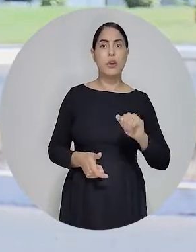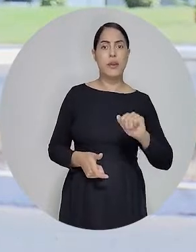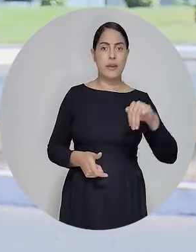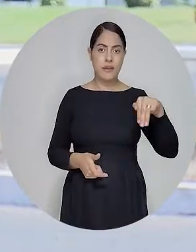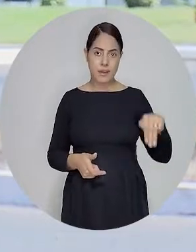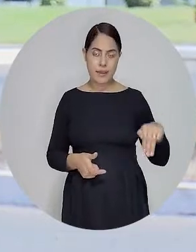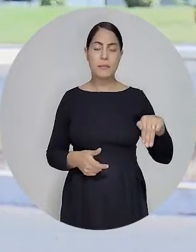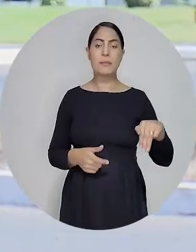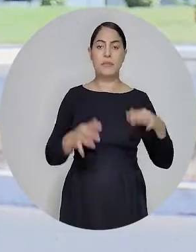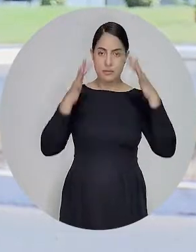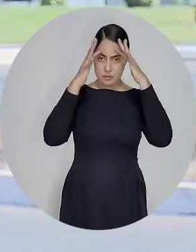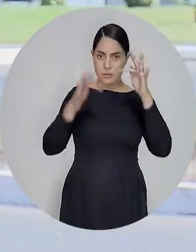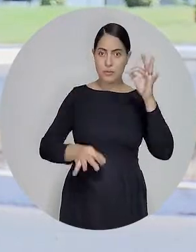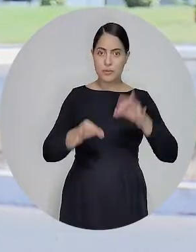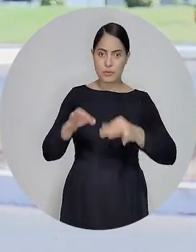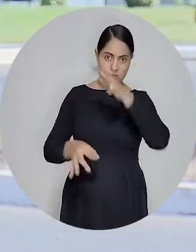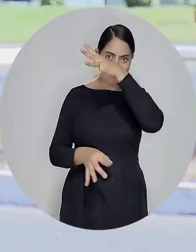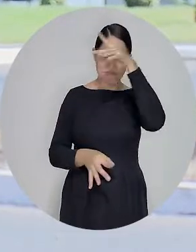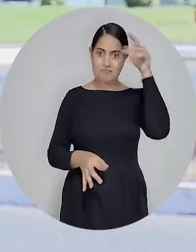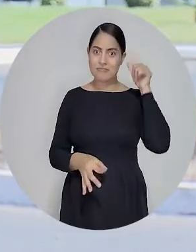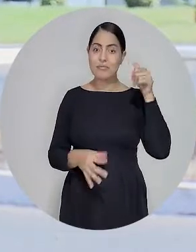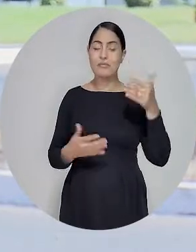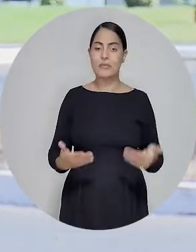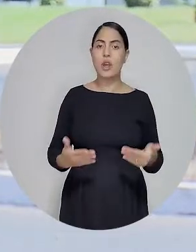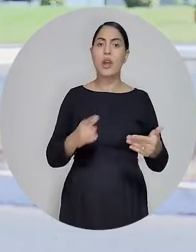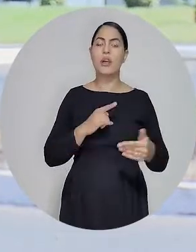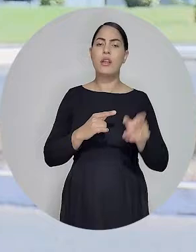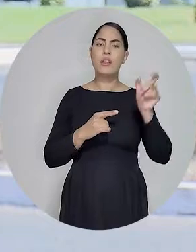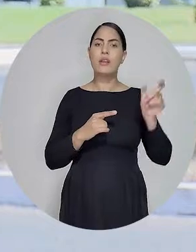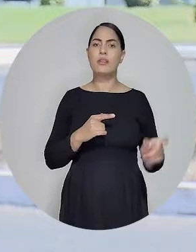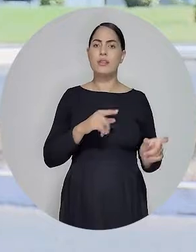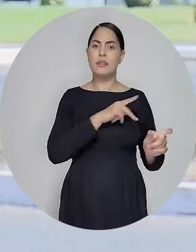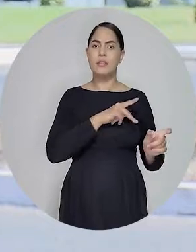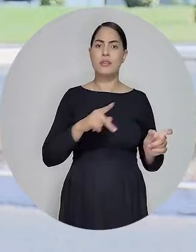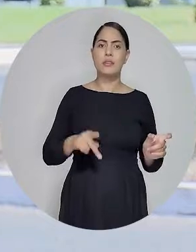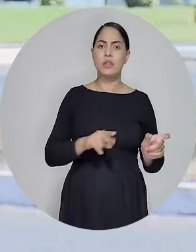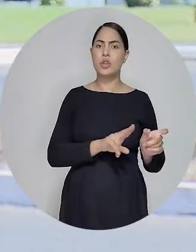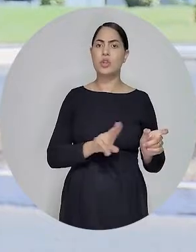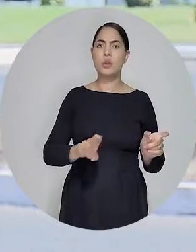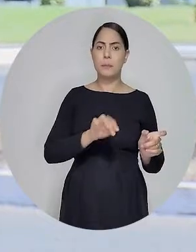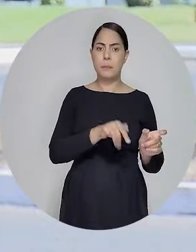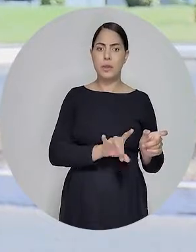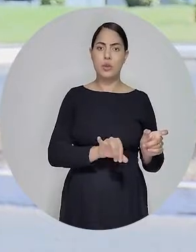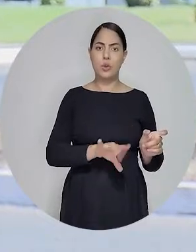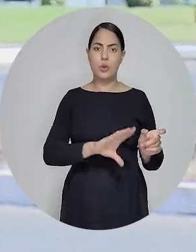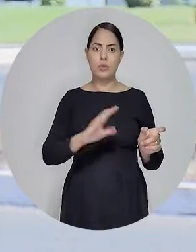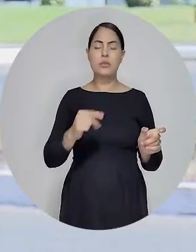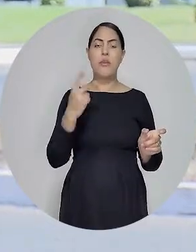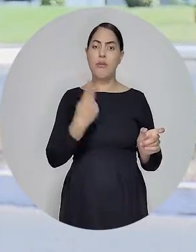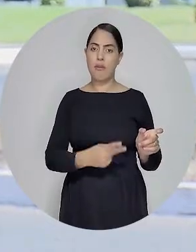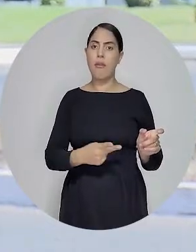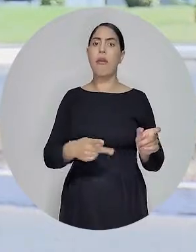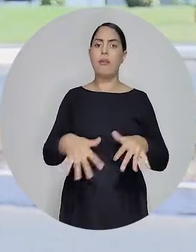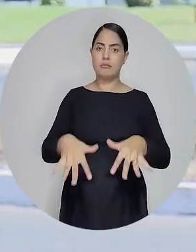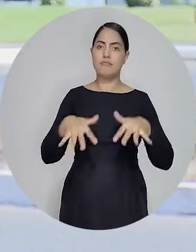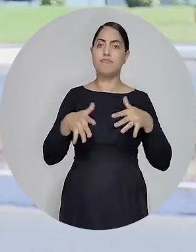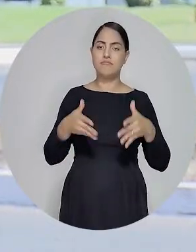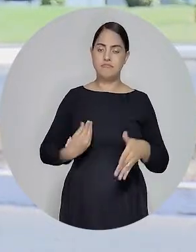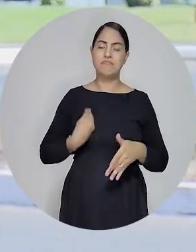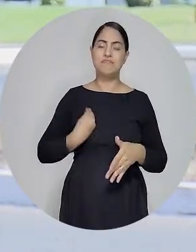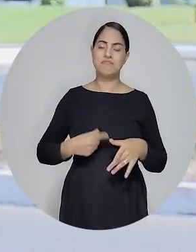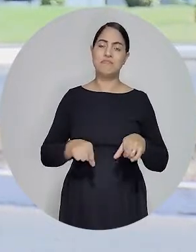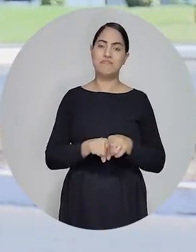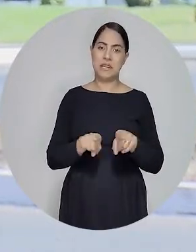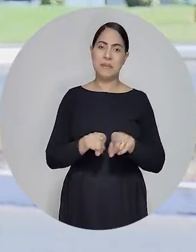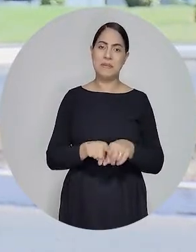do Tribunal de Justiça do Amazonas. O presidente da OAB do Amazonas, Jean Cleuter Simões Mendonça, também